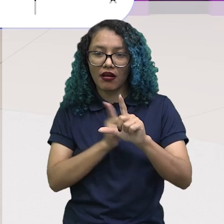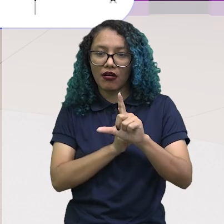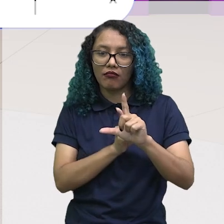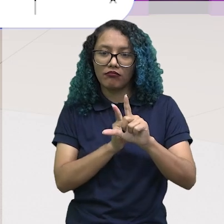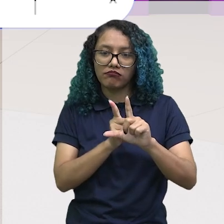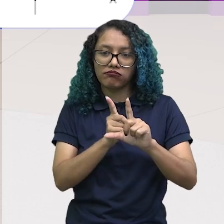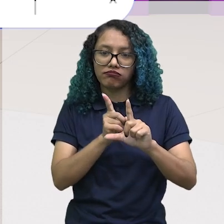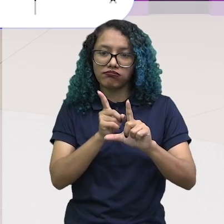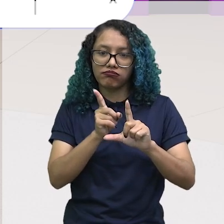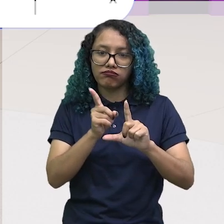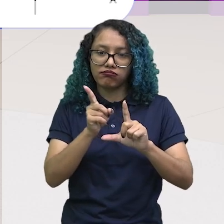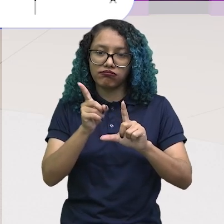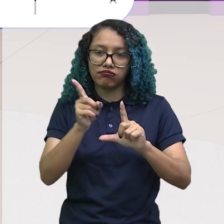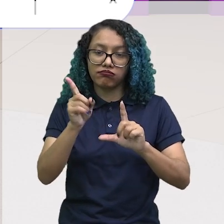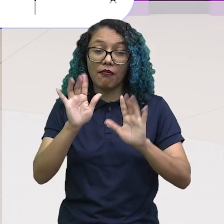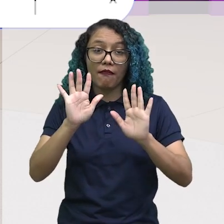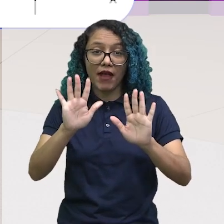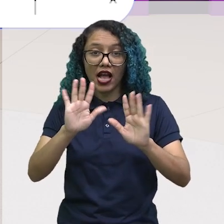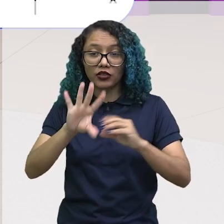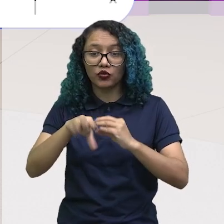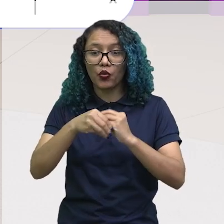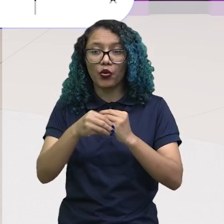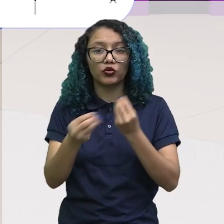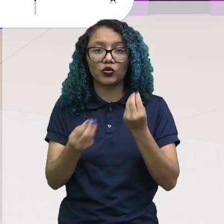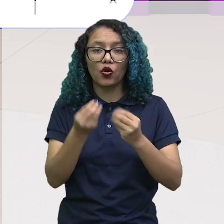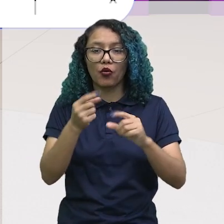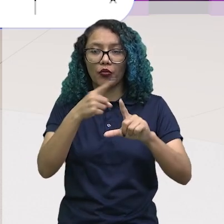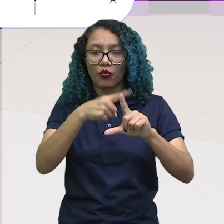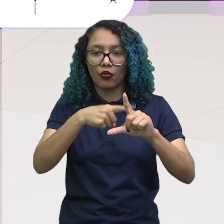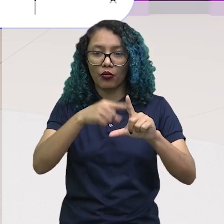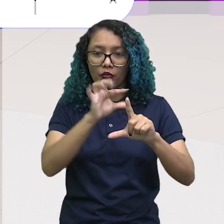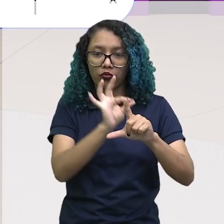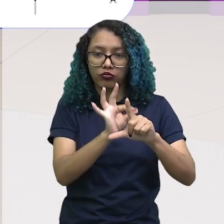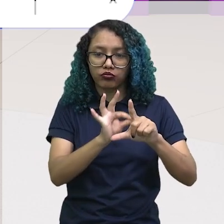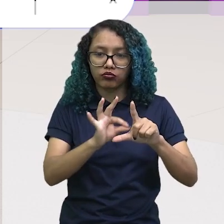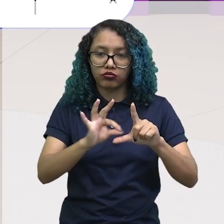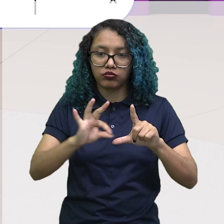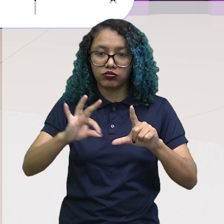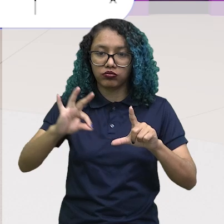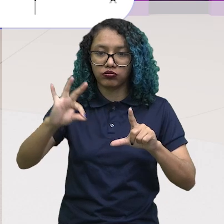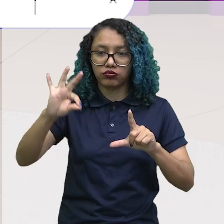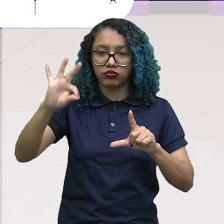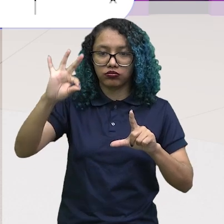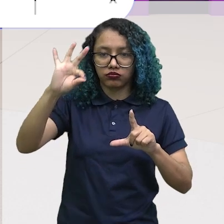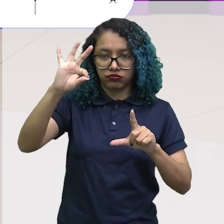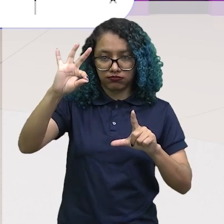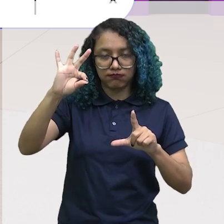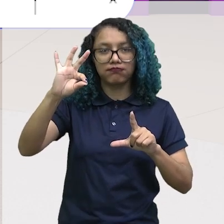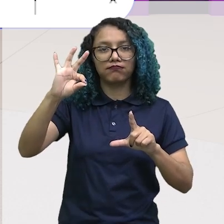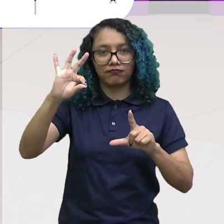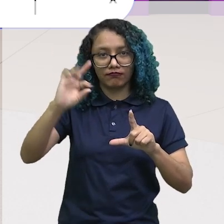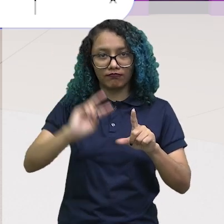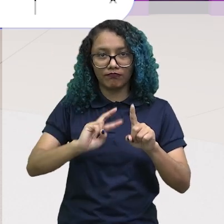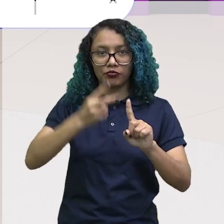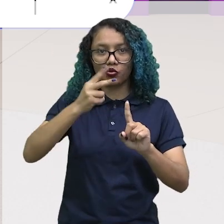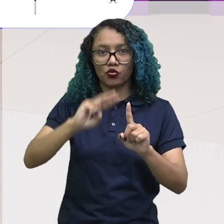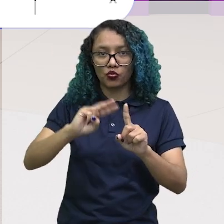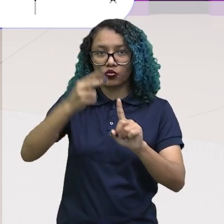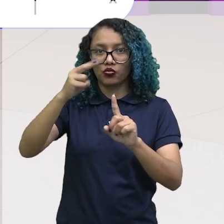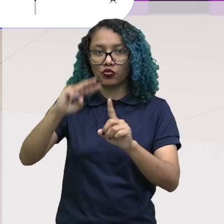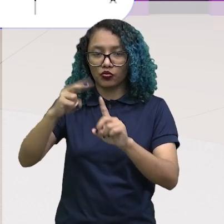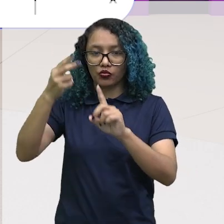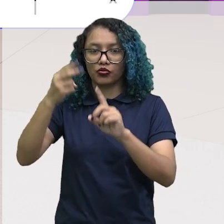linear, enquanto o crescimento para juros compostos vai ter um crescimento exponencial. Agora que